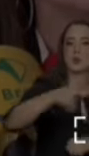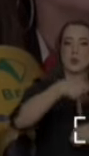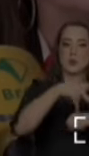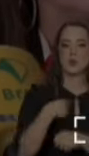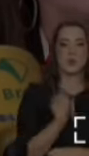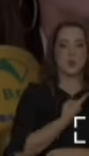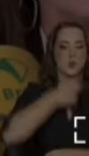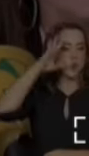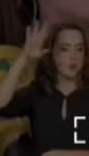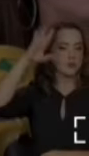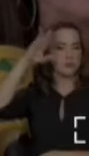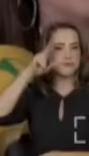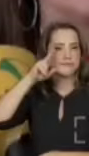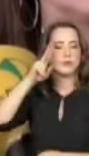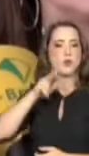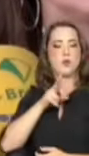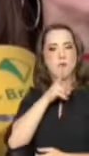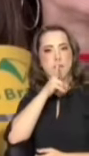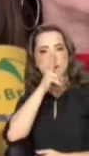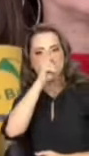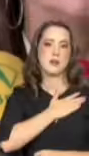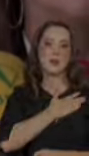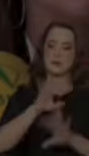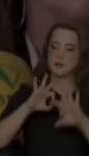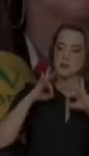mais vivos do que nunca.